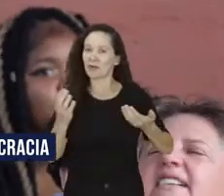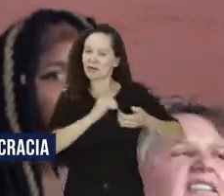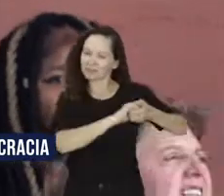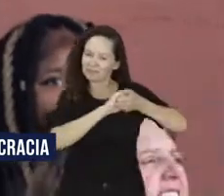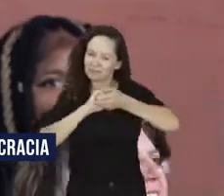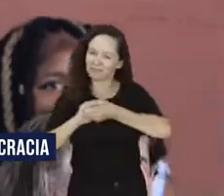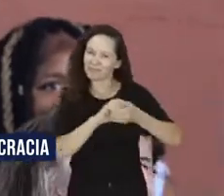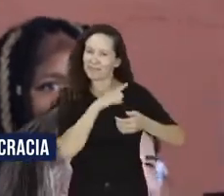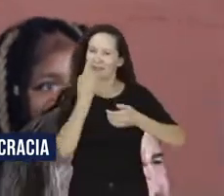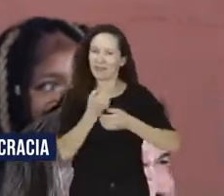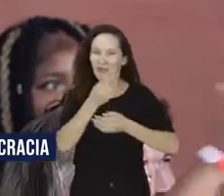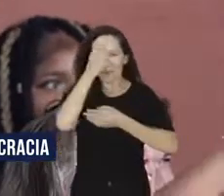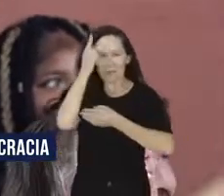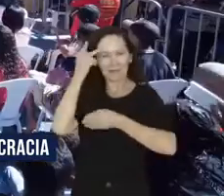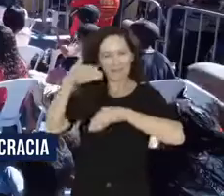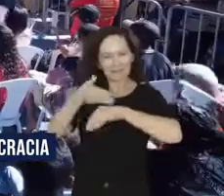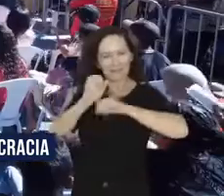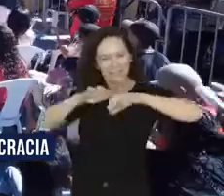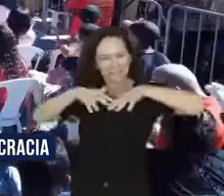cima.